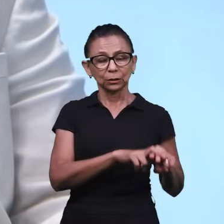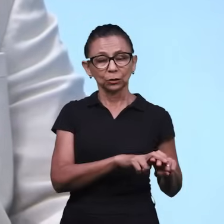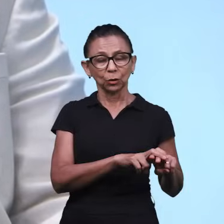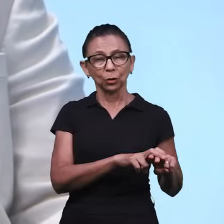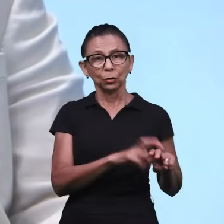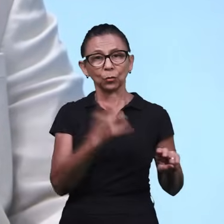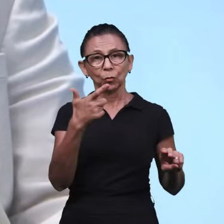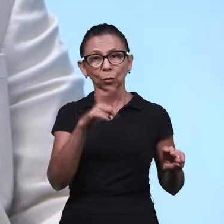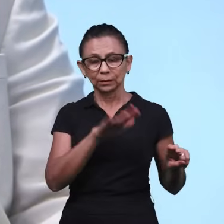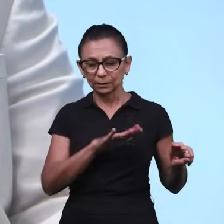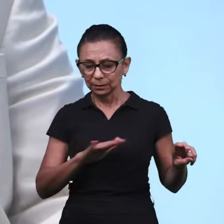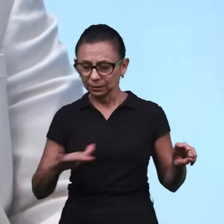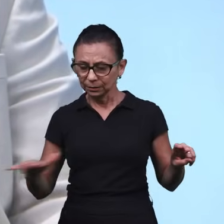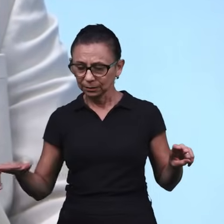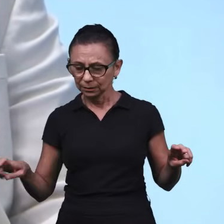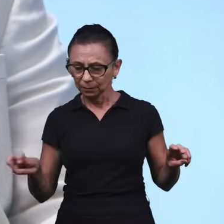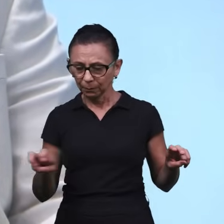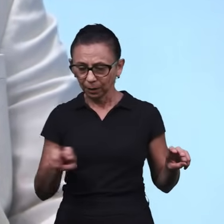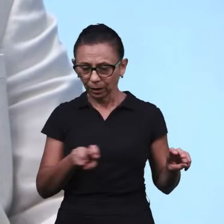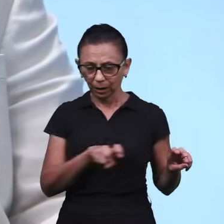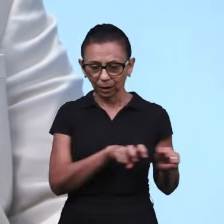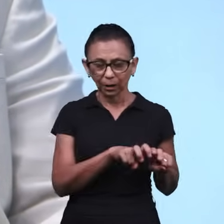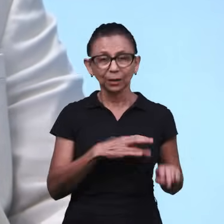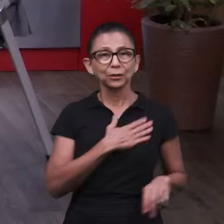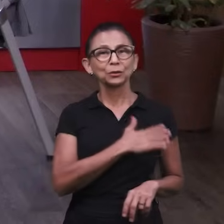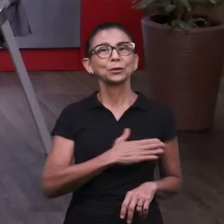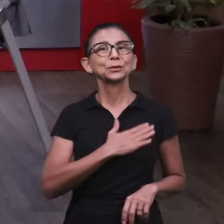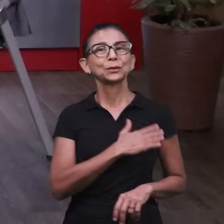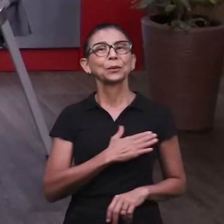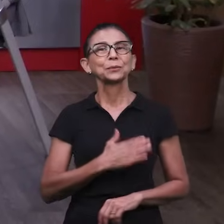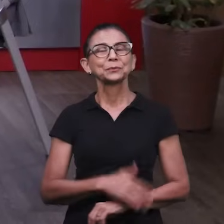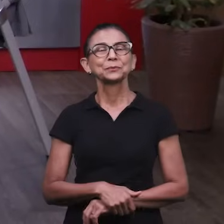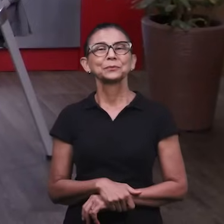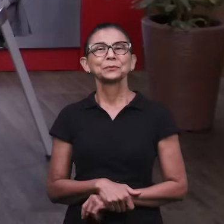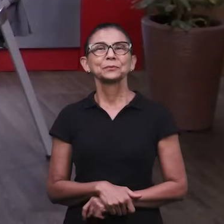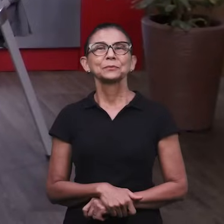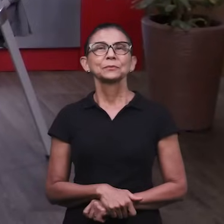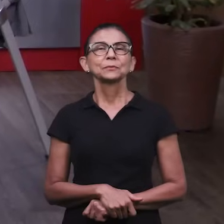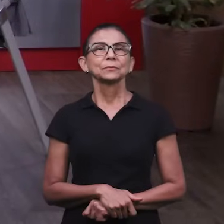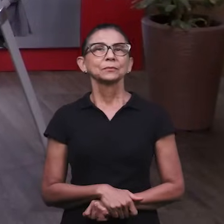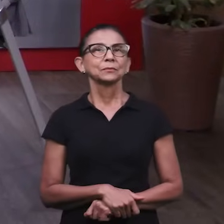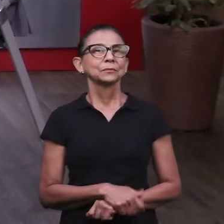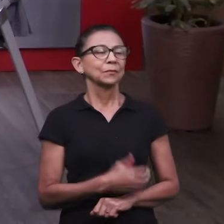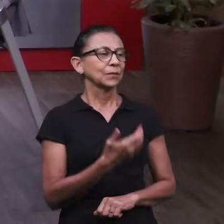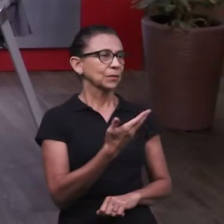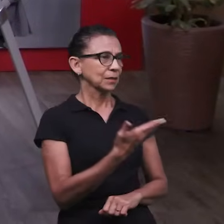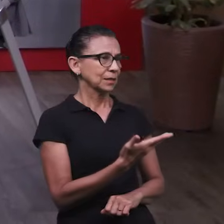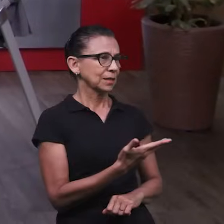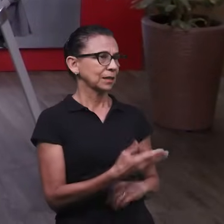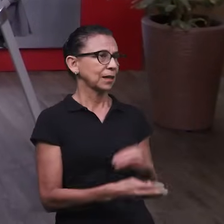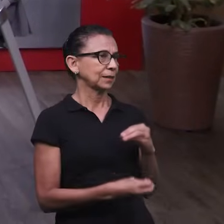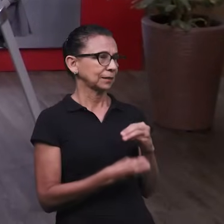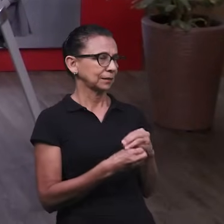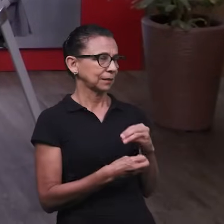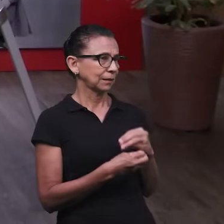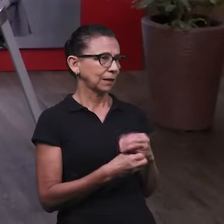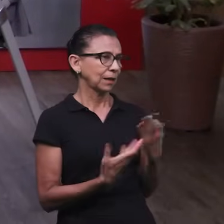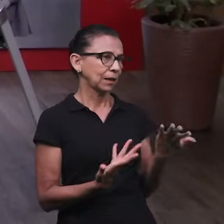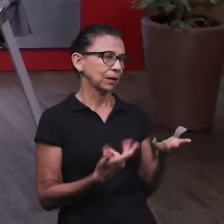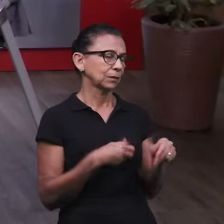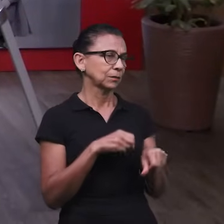o Senhor opera em tudo, o Senhor dá vitória em todas as coisas, né? Maravilha. Doutora Andressa, se quiser complementar, dar algum conselho,